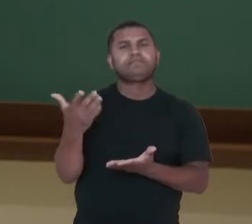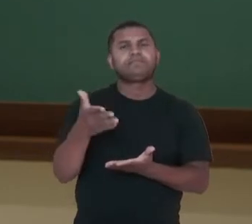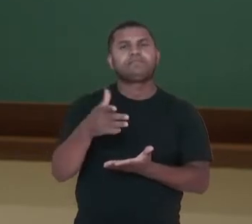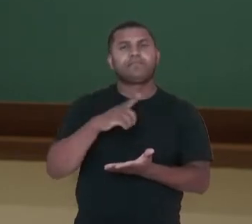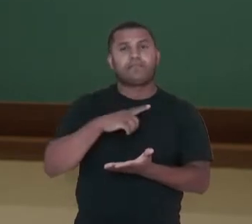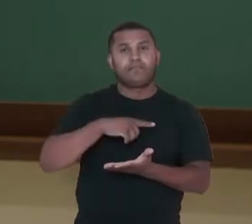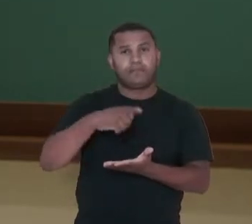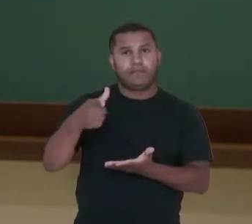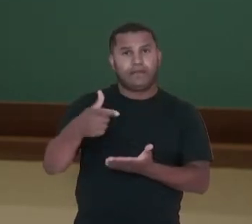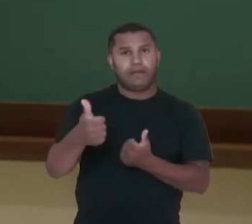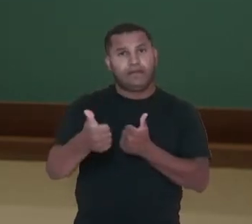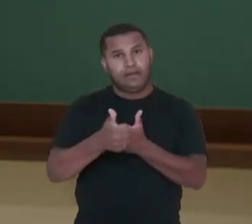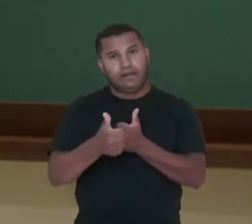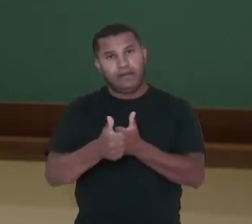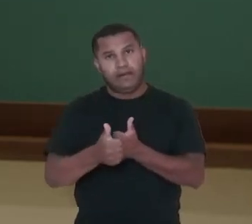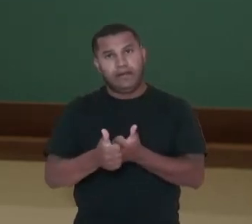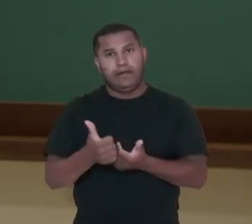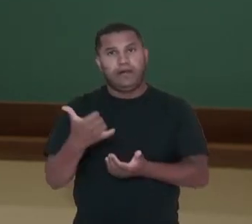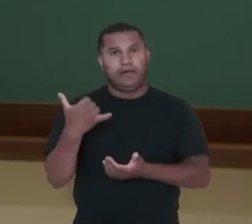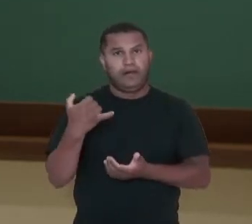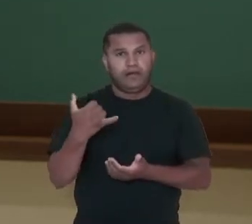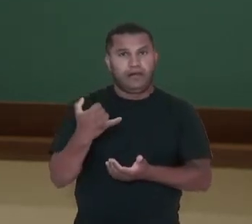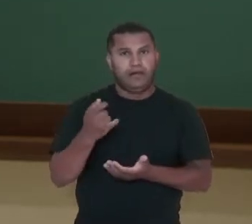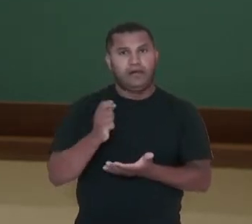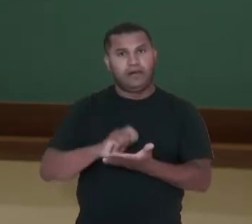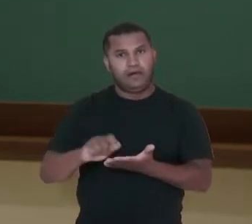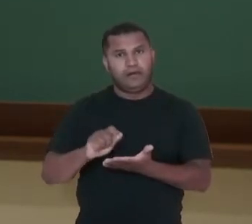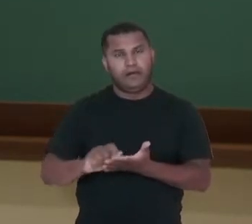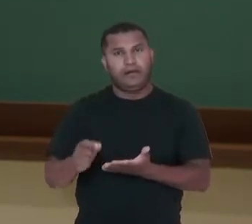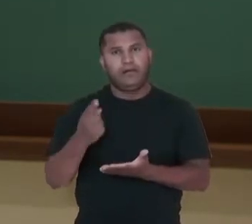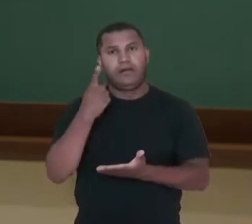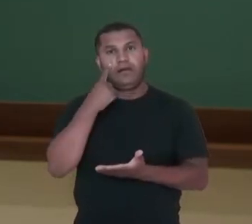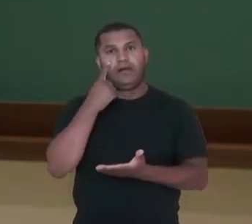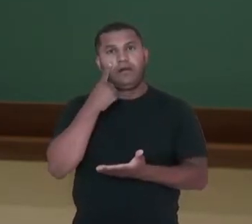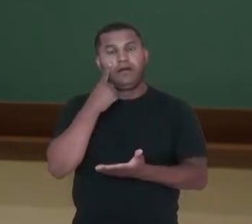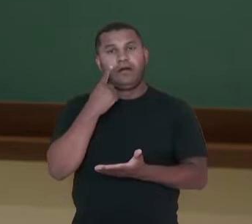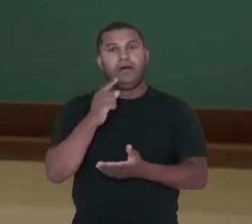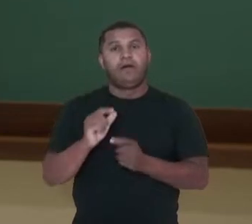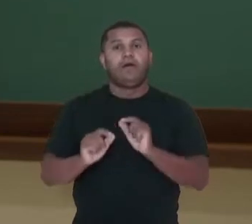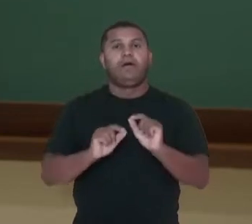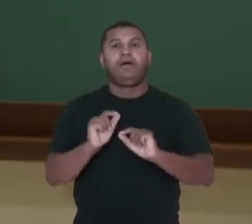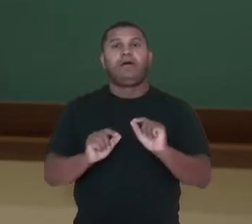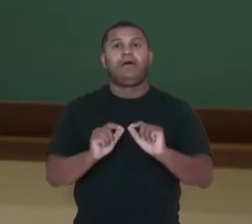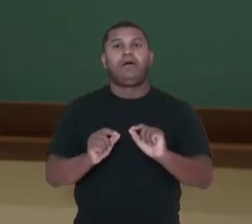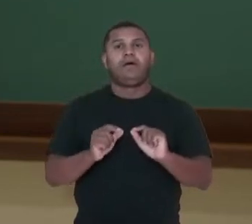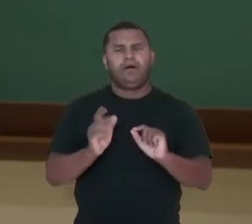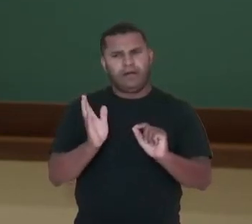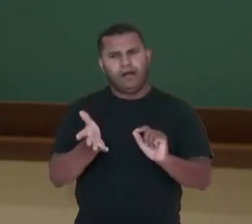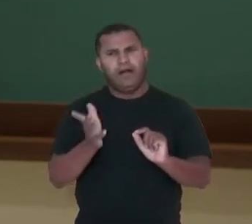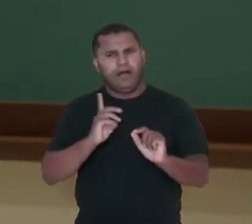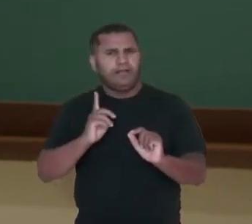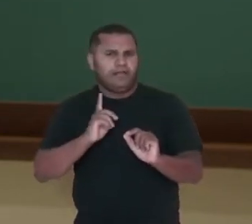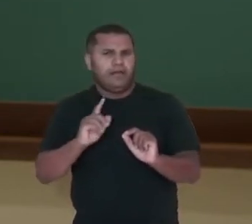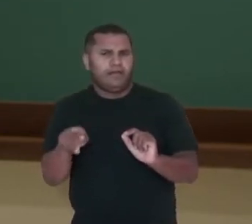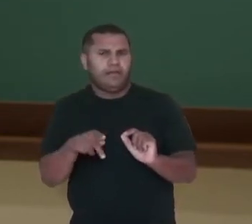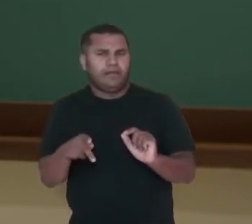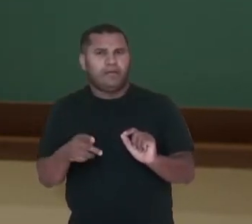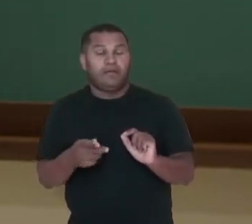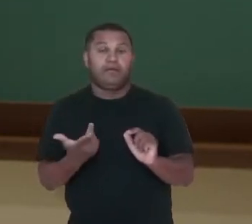com um lápis, uma caneta aí e o teu caderno? Tô sim, professora, mas o que você quer que eu anote? Eu vou sugerir para